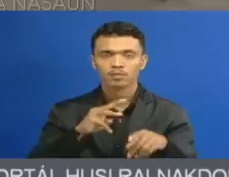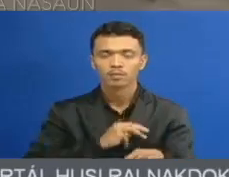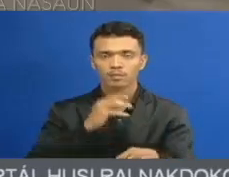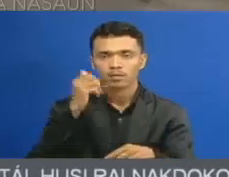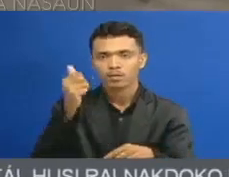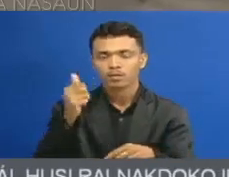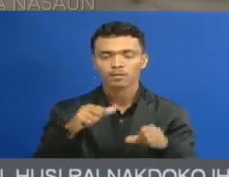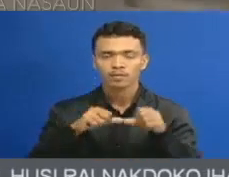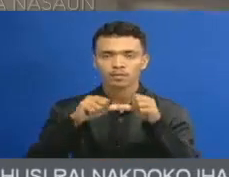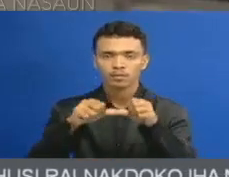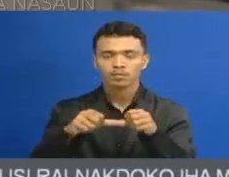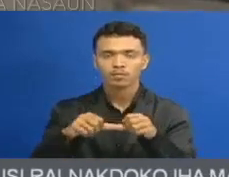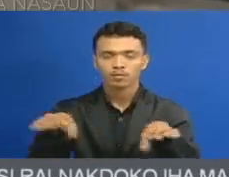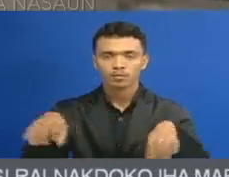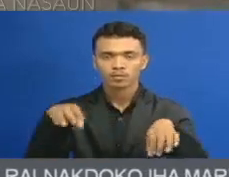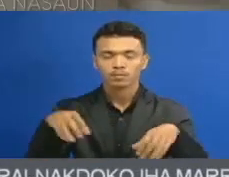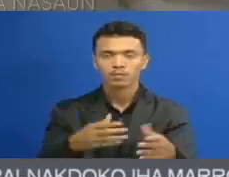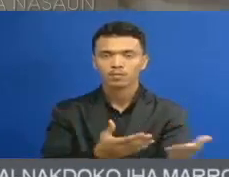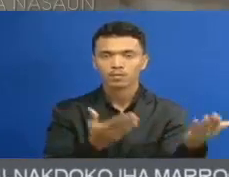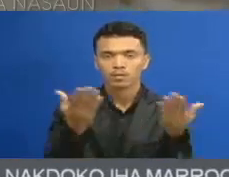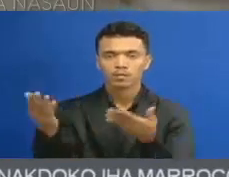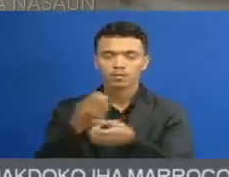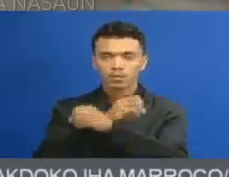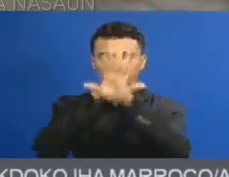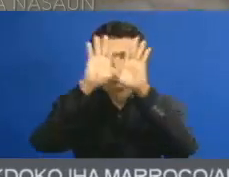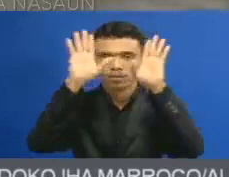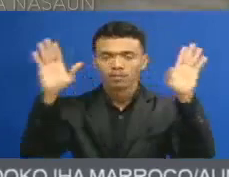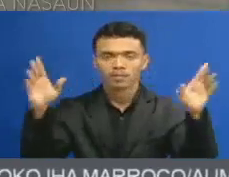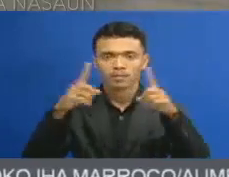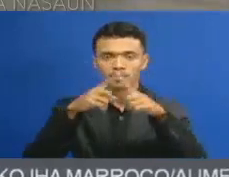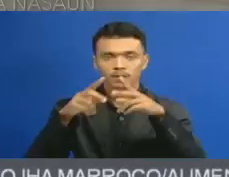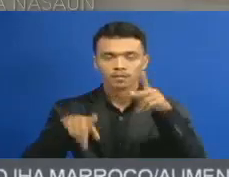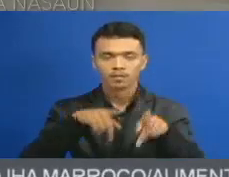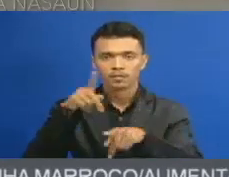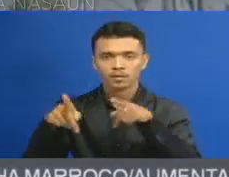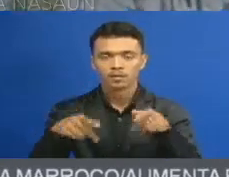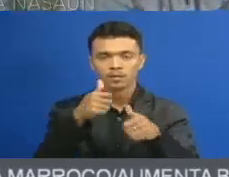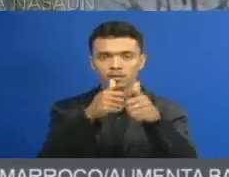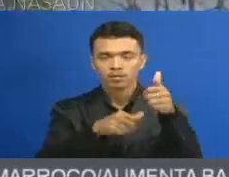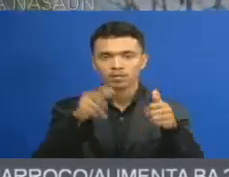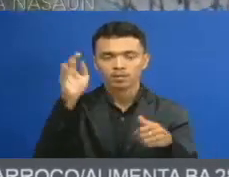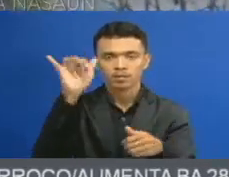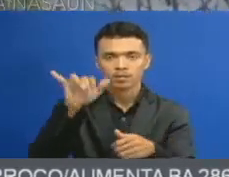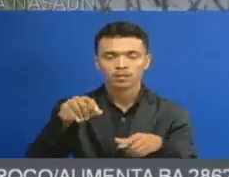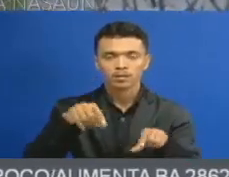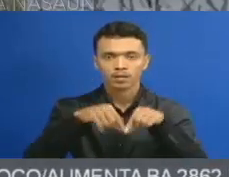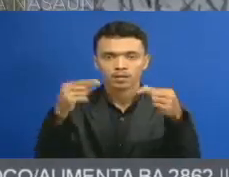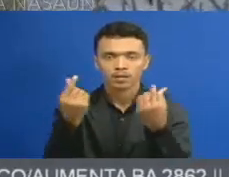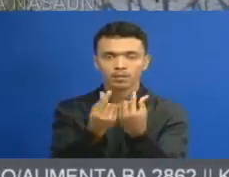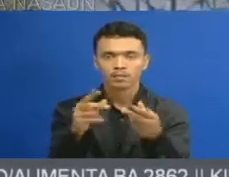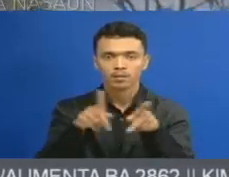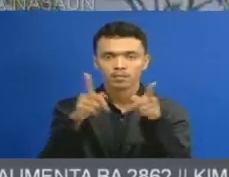deve continuar no serviço, Rodilori Naroman, ba comunidade refere. Tuir-sira equipa técnico Companhia